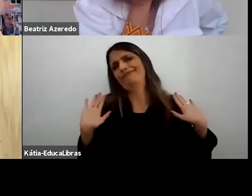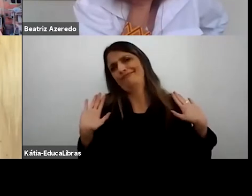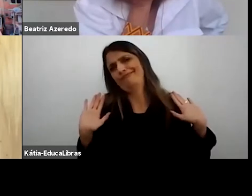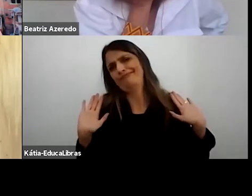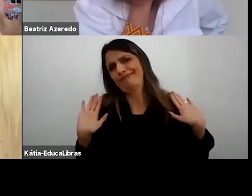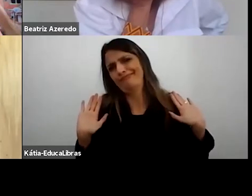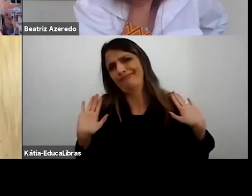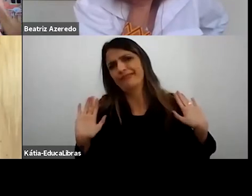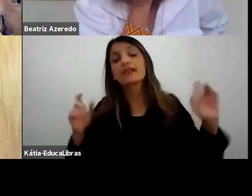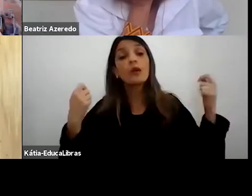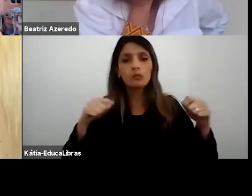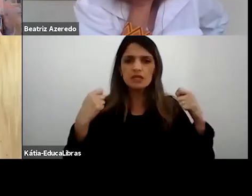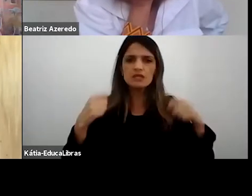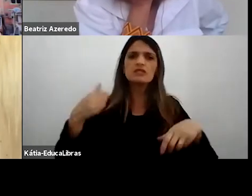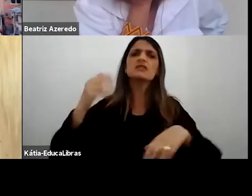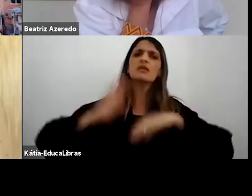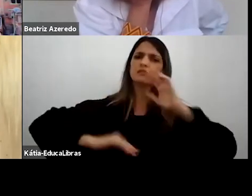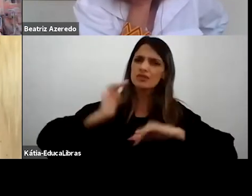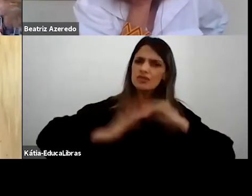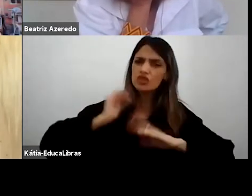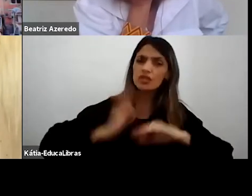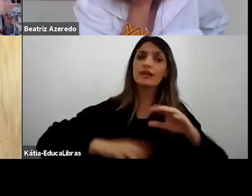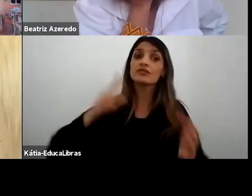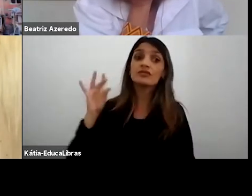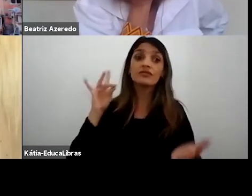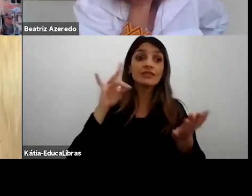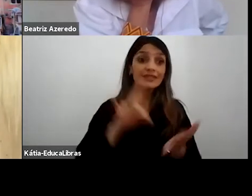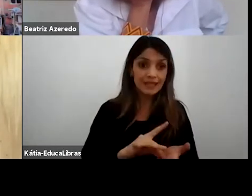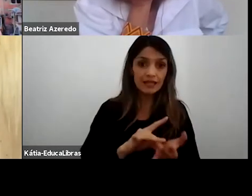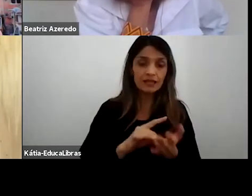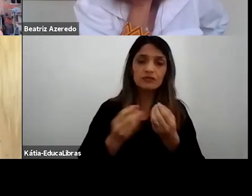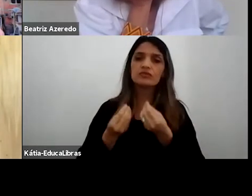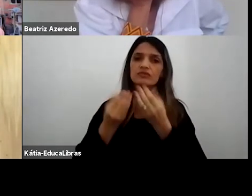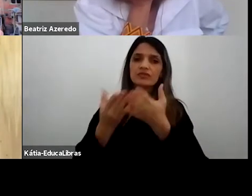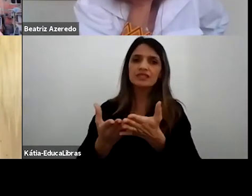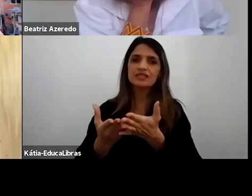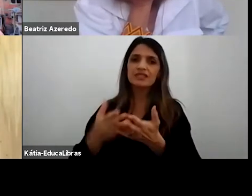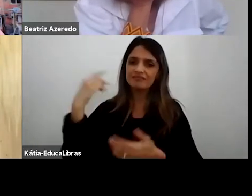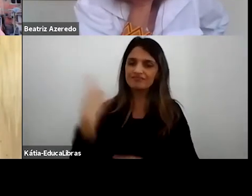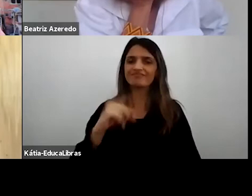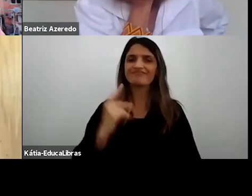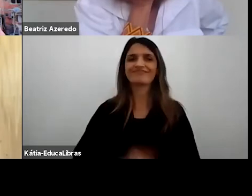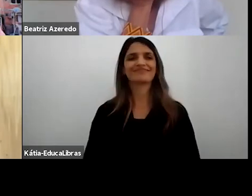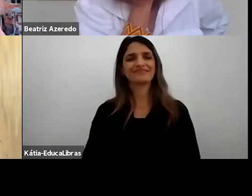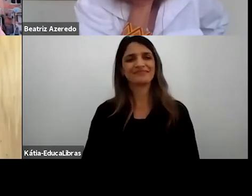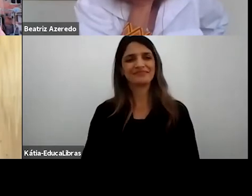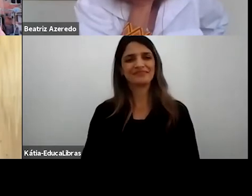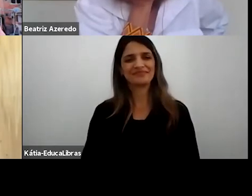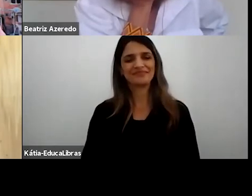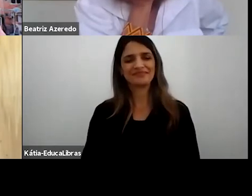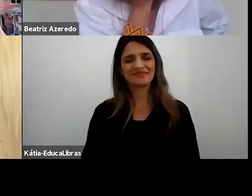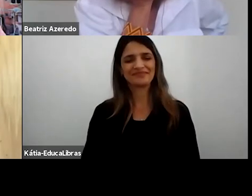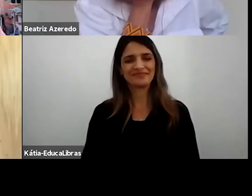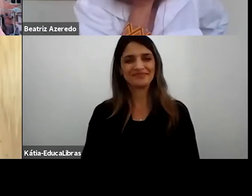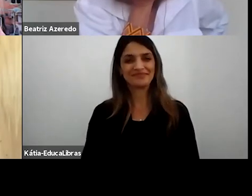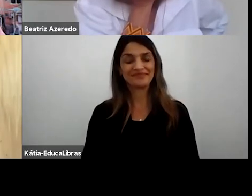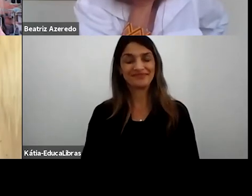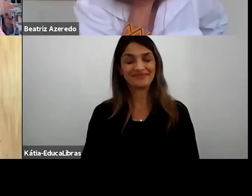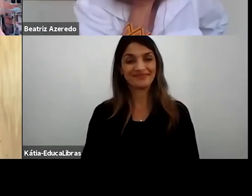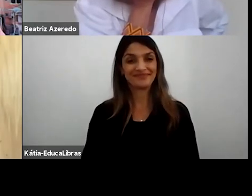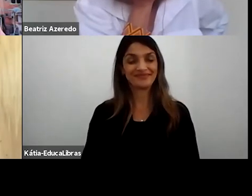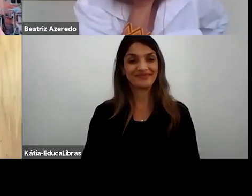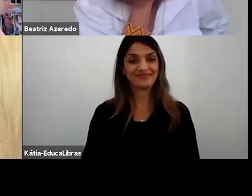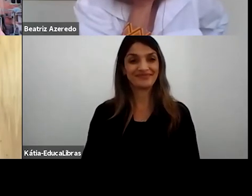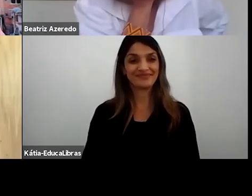que fazer a prática acontecer, dar um exemplo, inspirar outras pessoas e mão na massa. Tá bom? É isso aí. De dentro para fora, certo? De